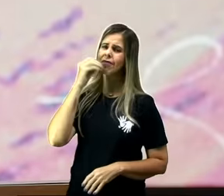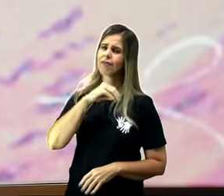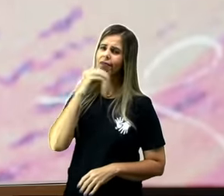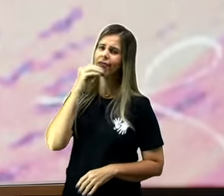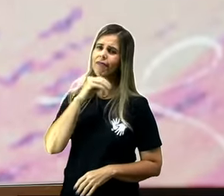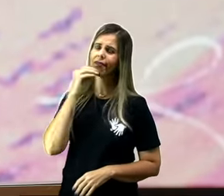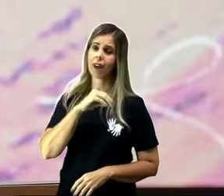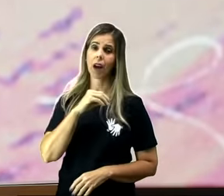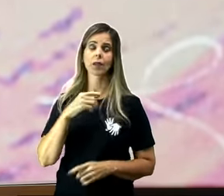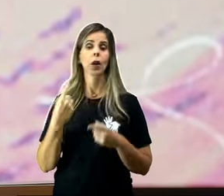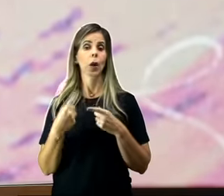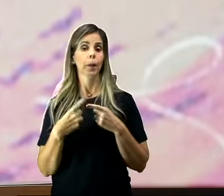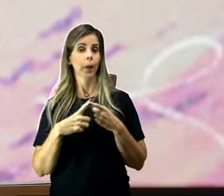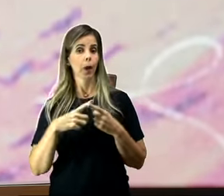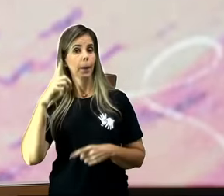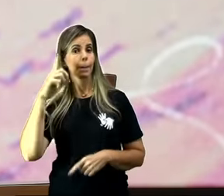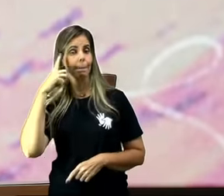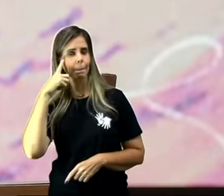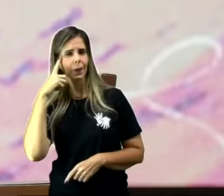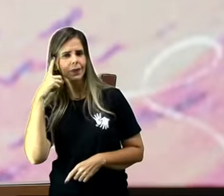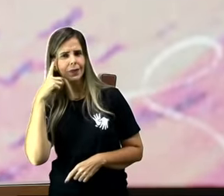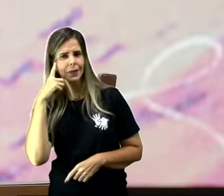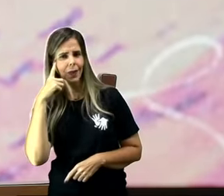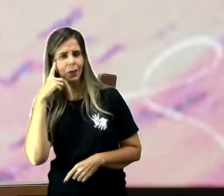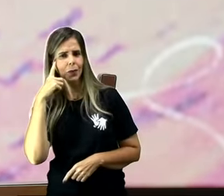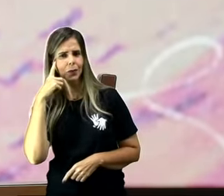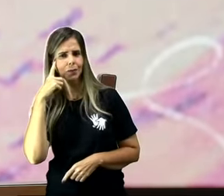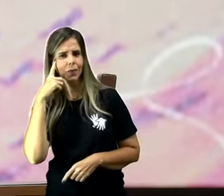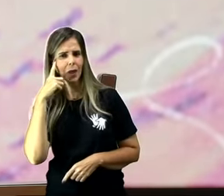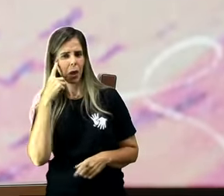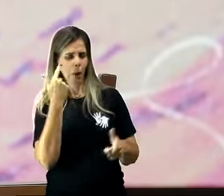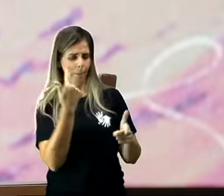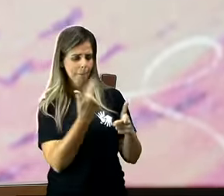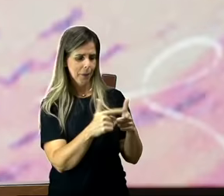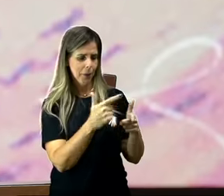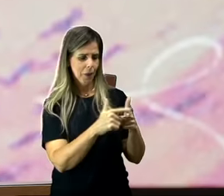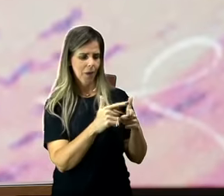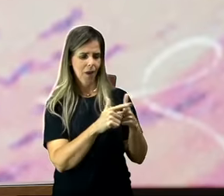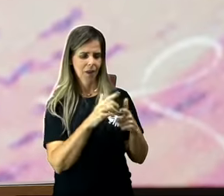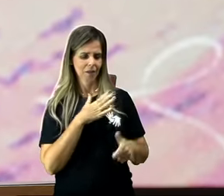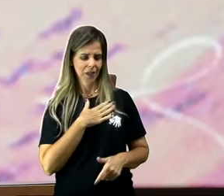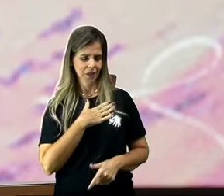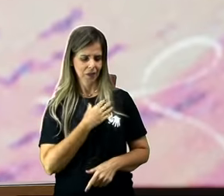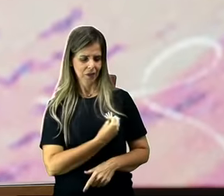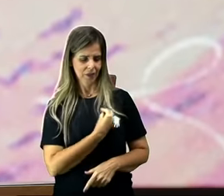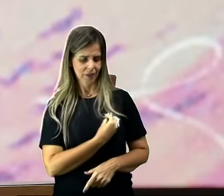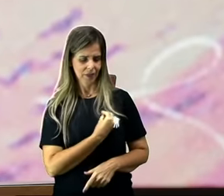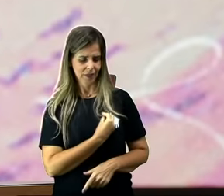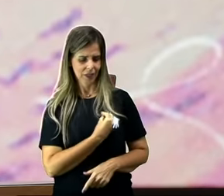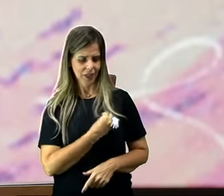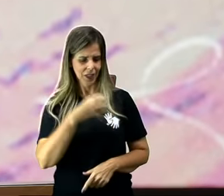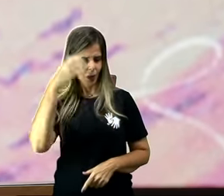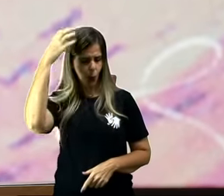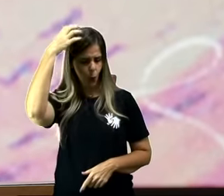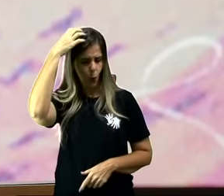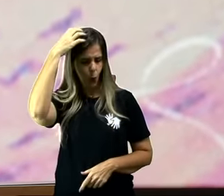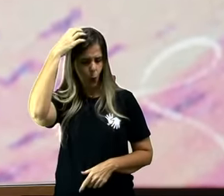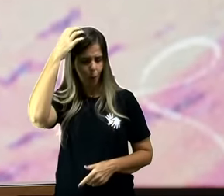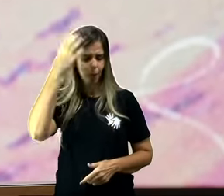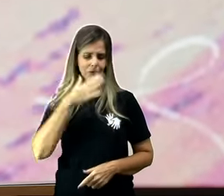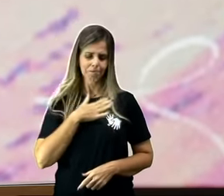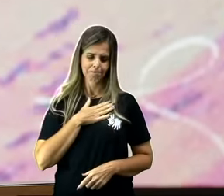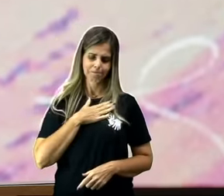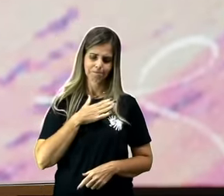porque pensamos que somos culpados pelas lutas e guerras que estamos enfrentando? Tem gente, não deve ser aqui não, deve ser pela